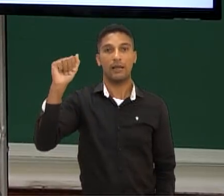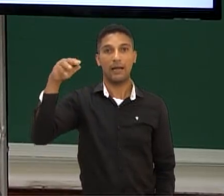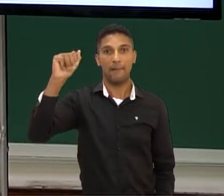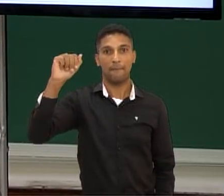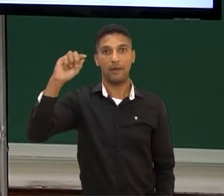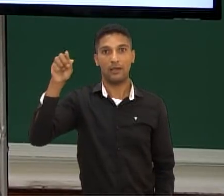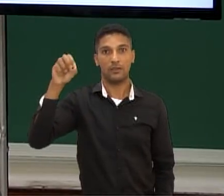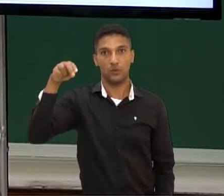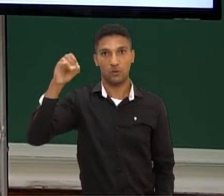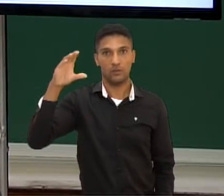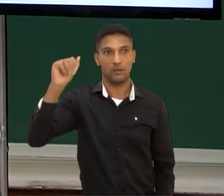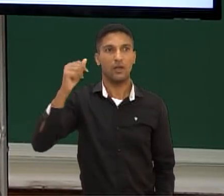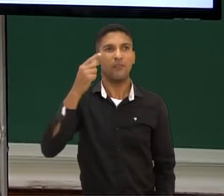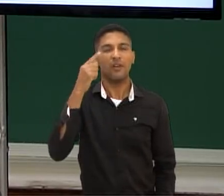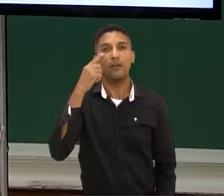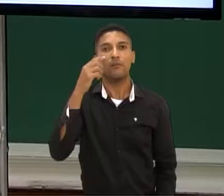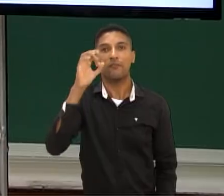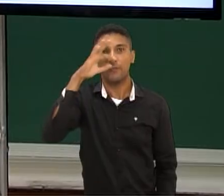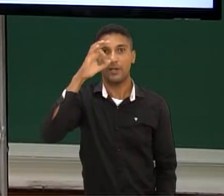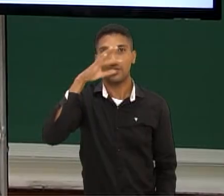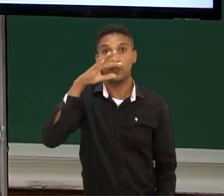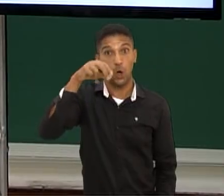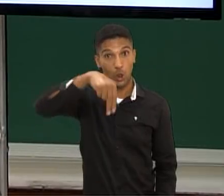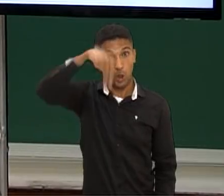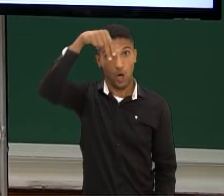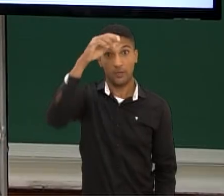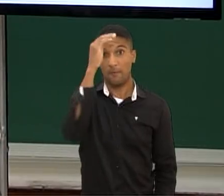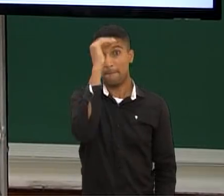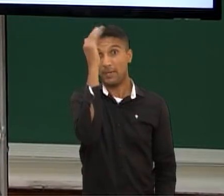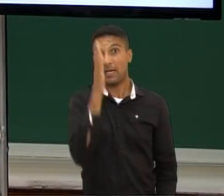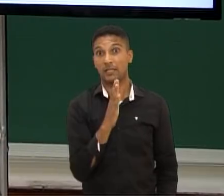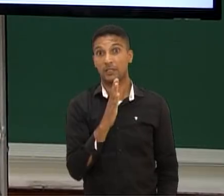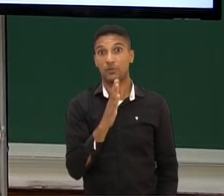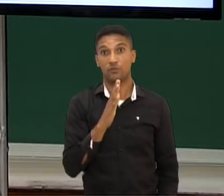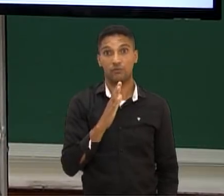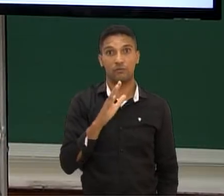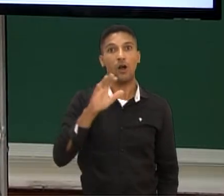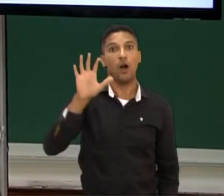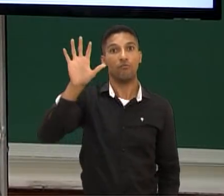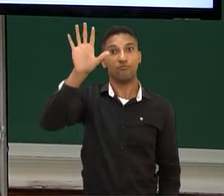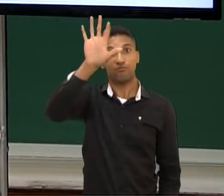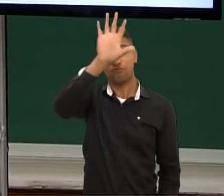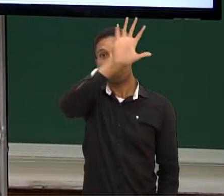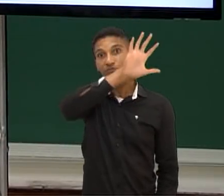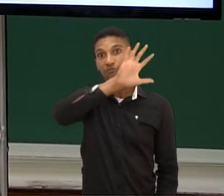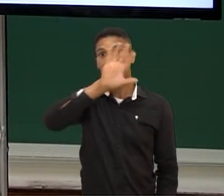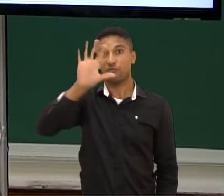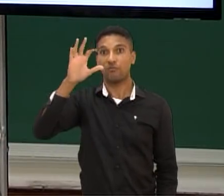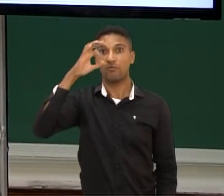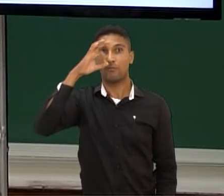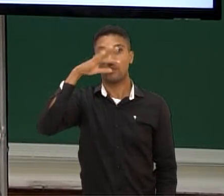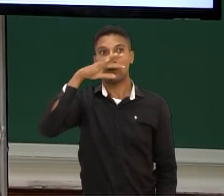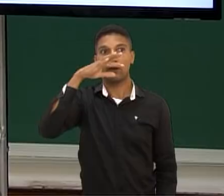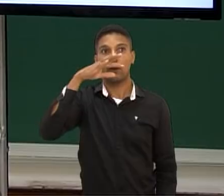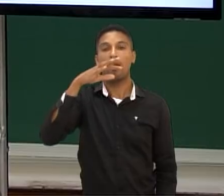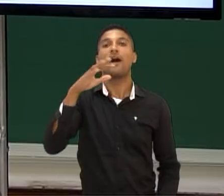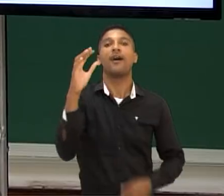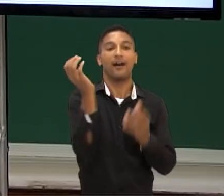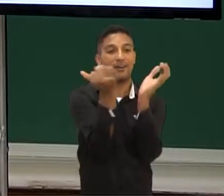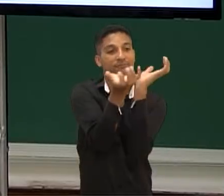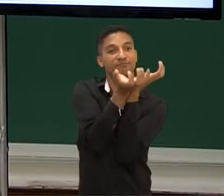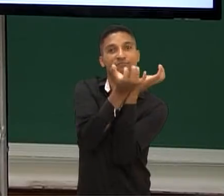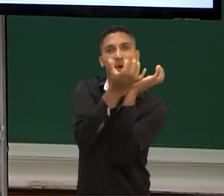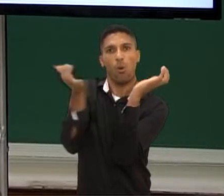consegue perceber, olha aqui, toda a região norte do Brasil, principalmente, é